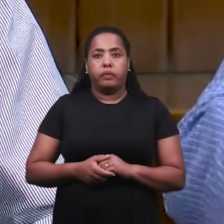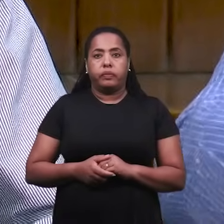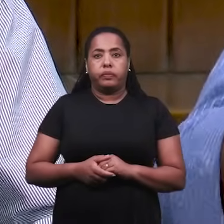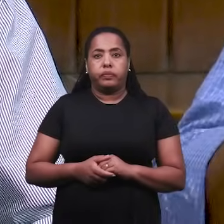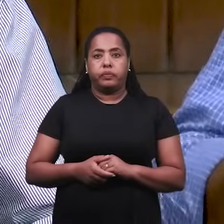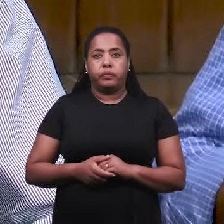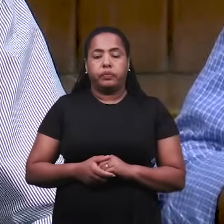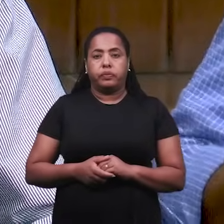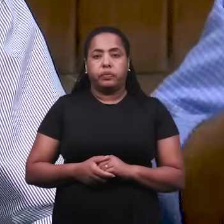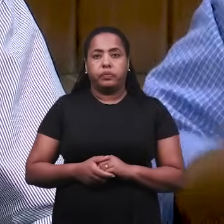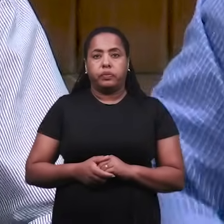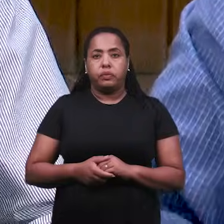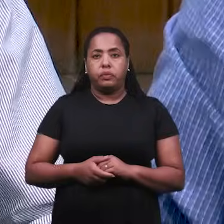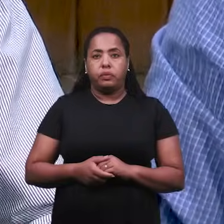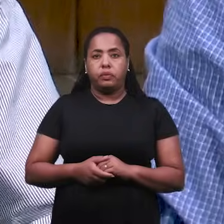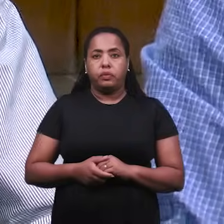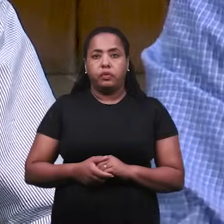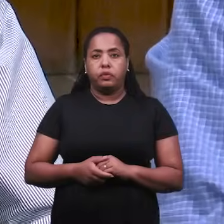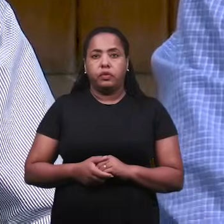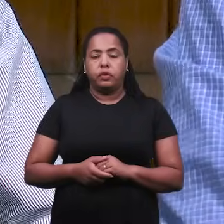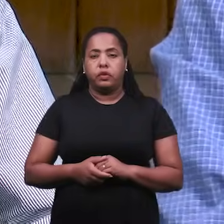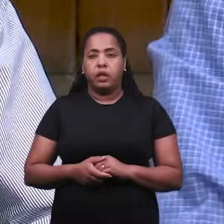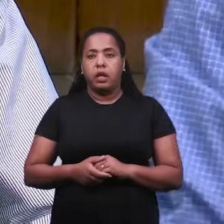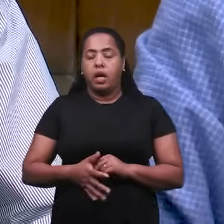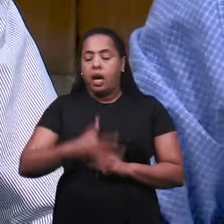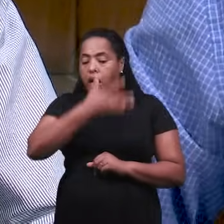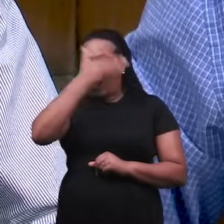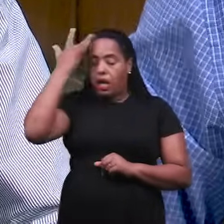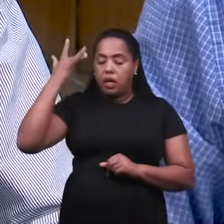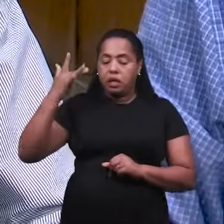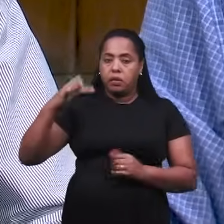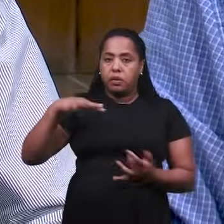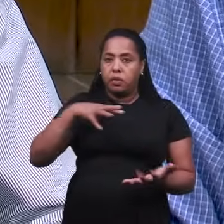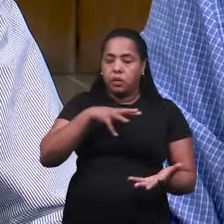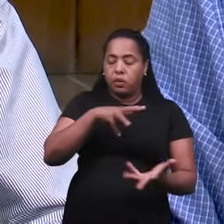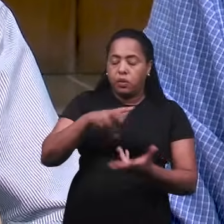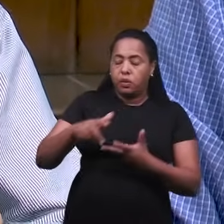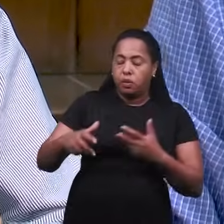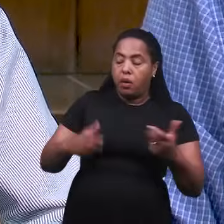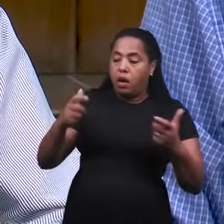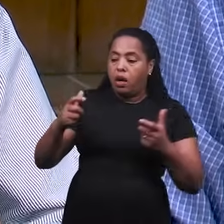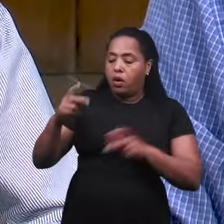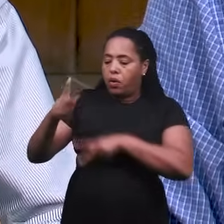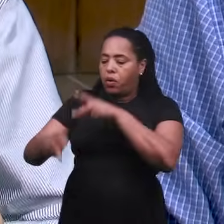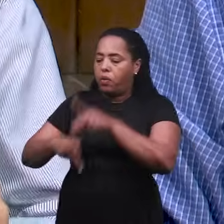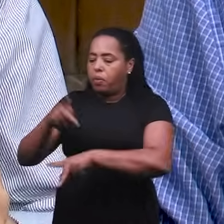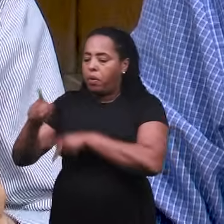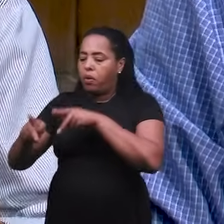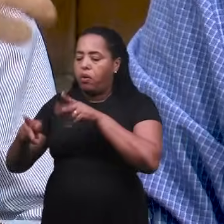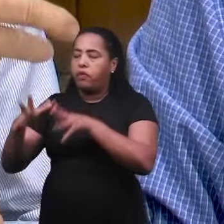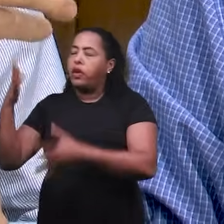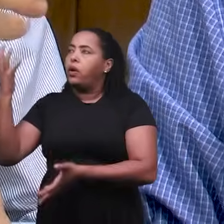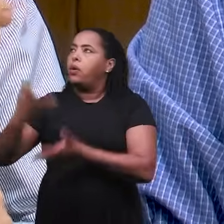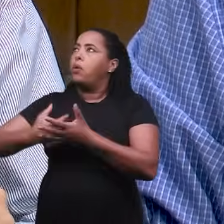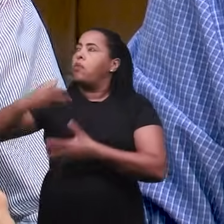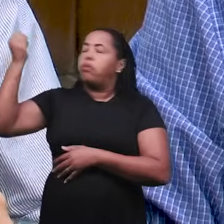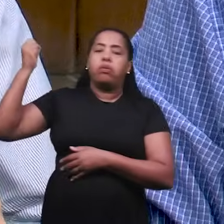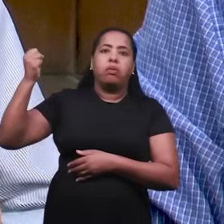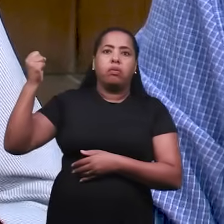será imperceptível para o mundo e a igreja será levada ao encontro do Senhor Jesus nos